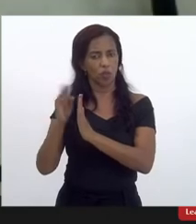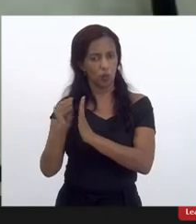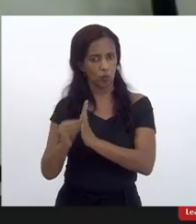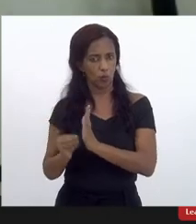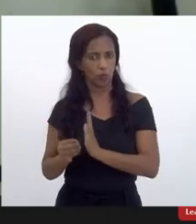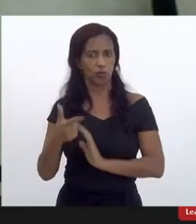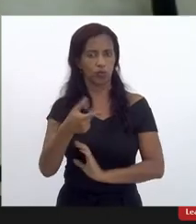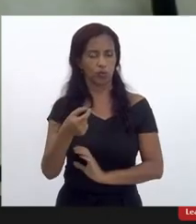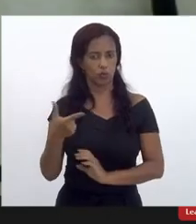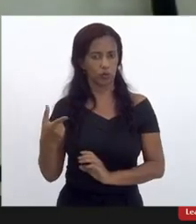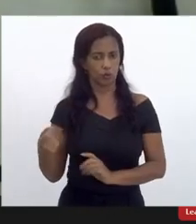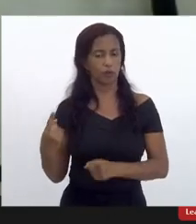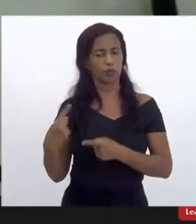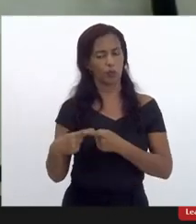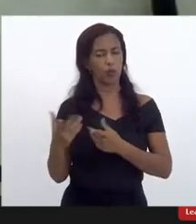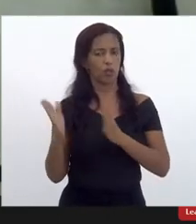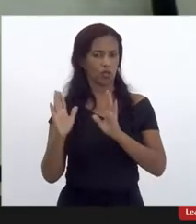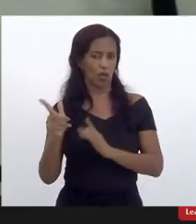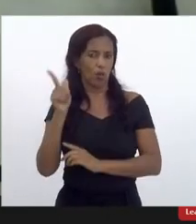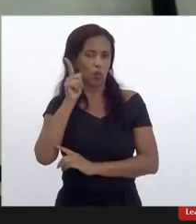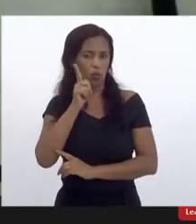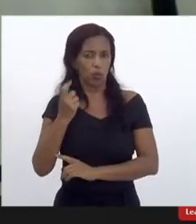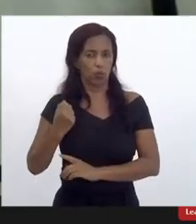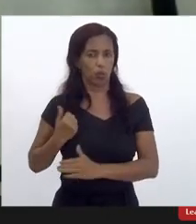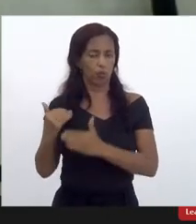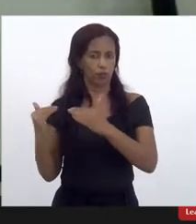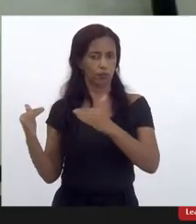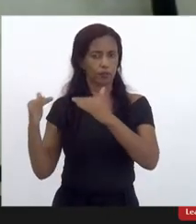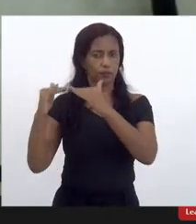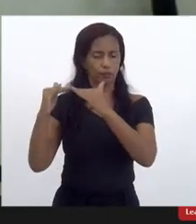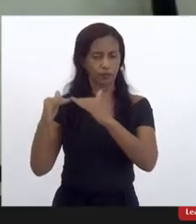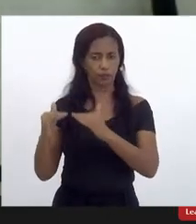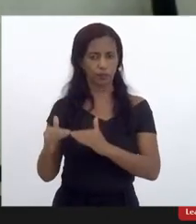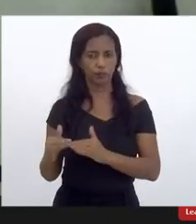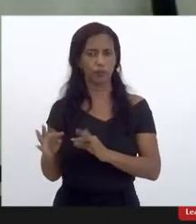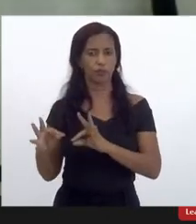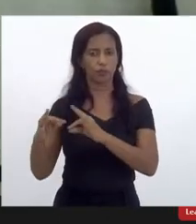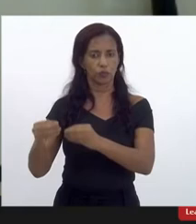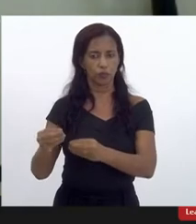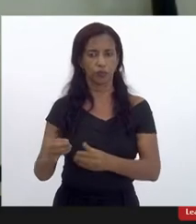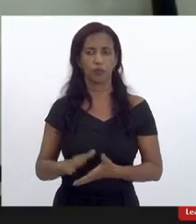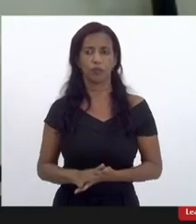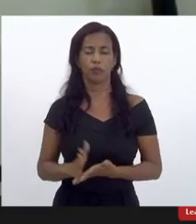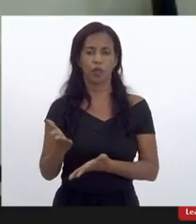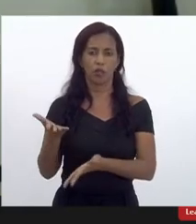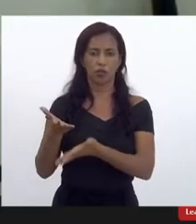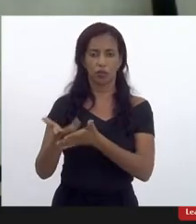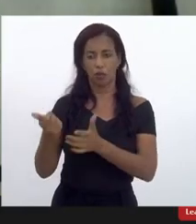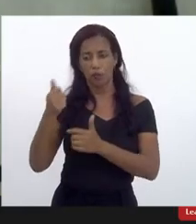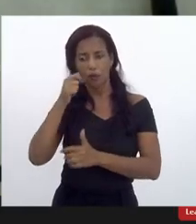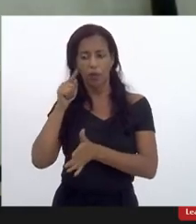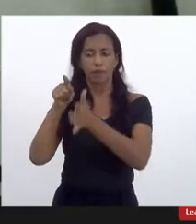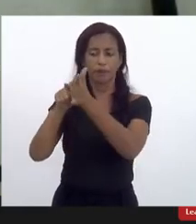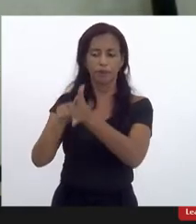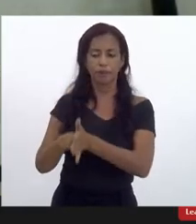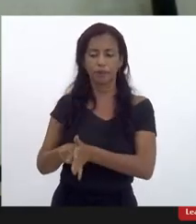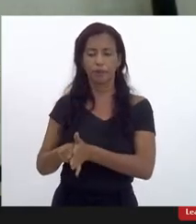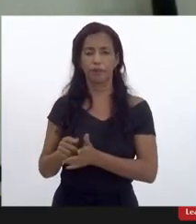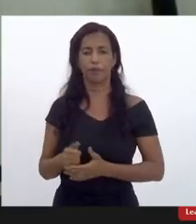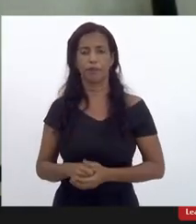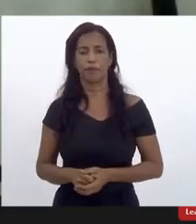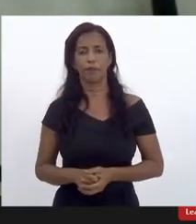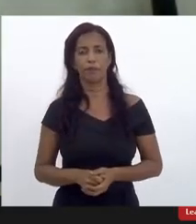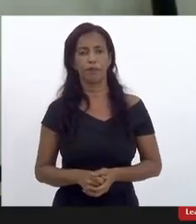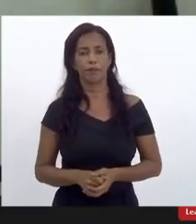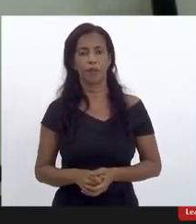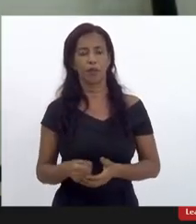a 2020, porque ele já adquiriu ali as competências previstas, né? Já foi verificado isso. E,